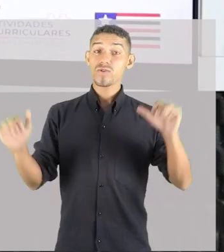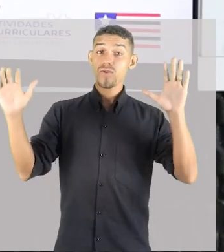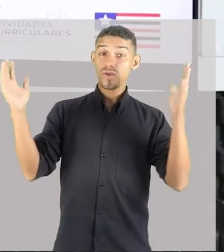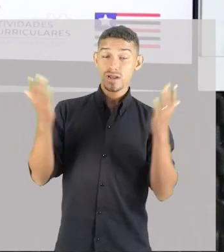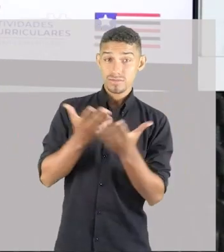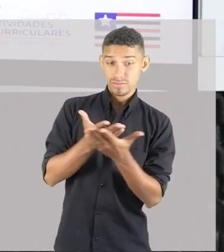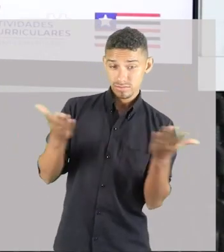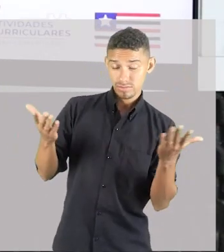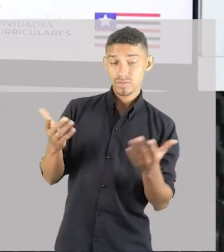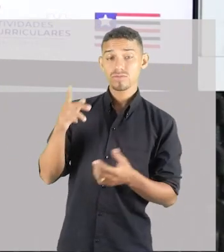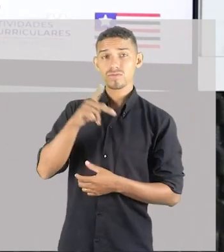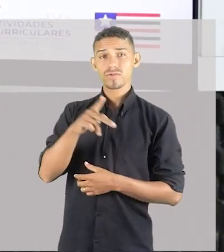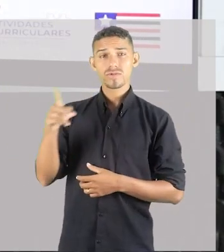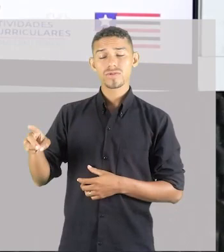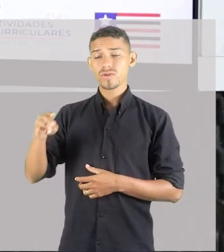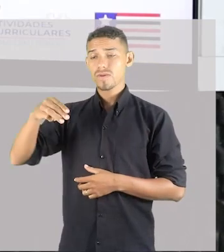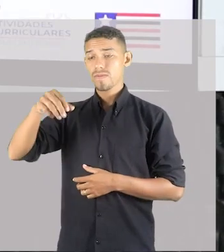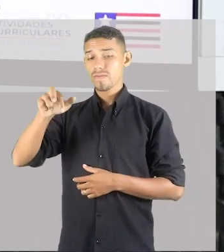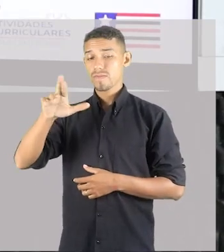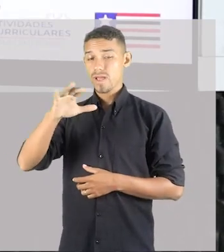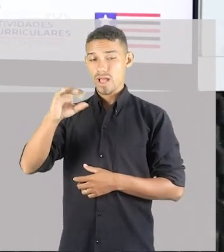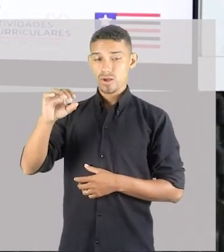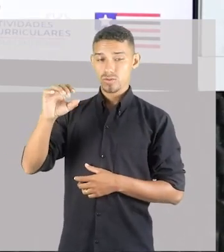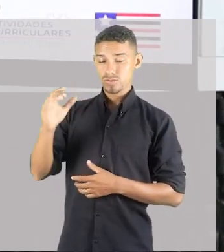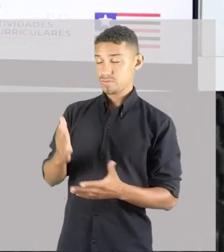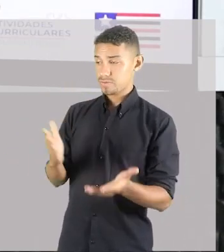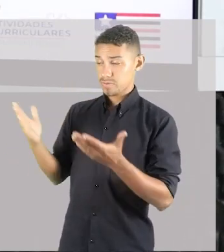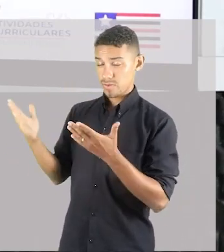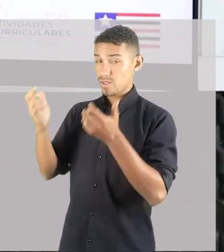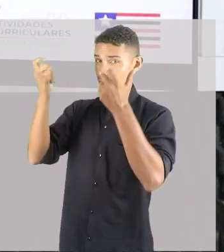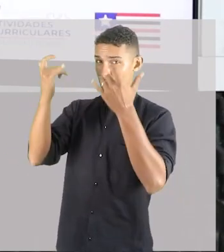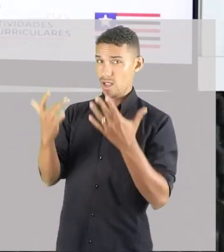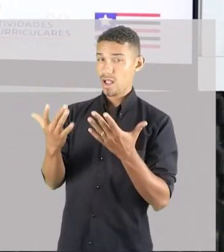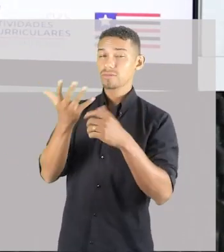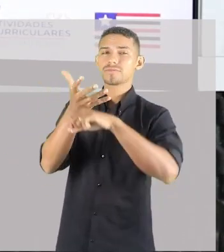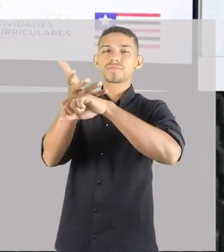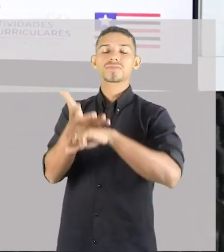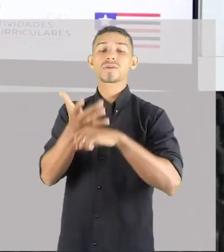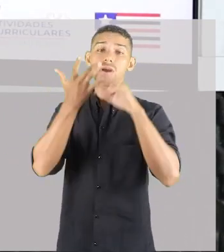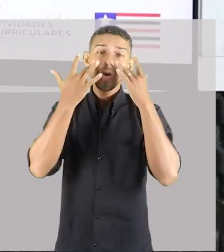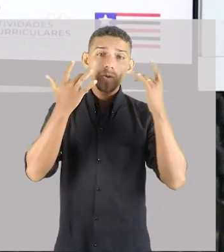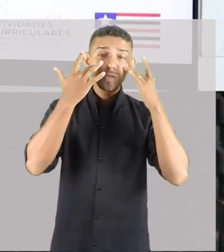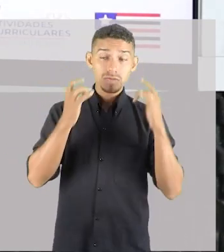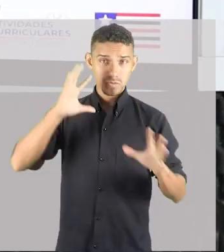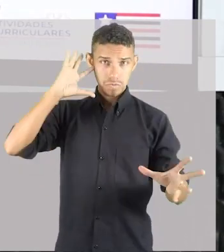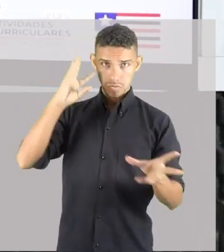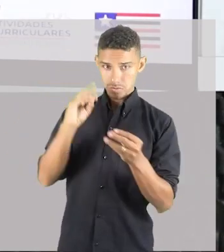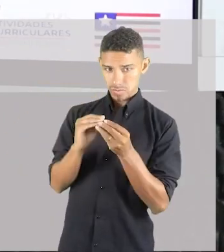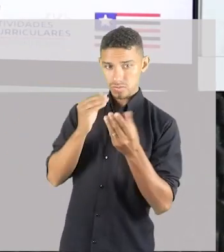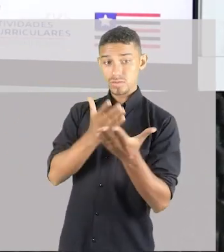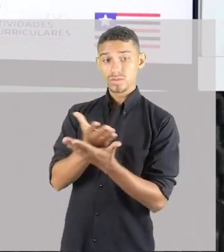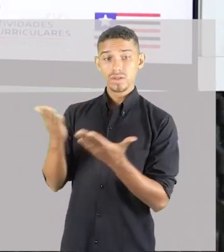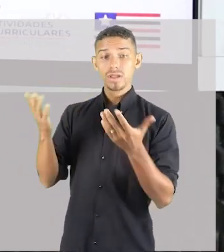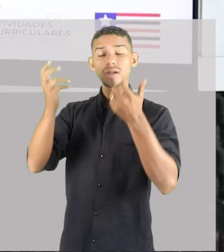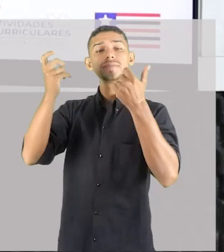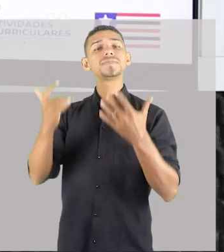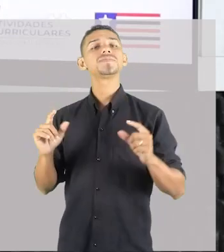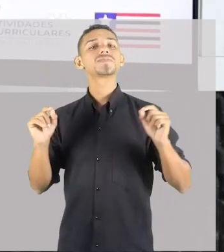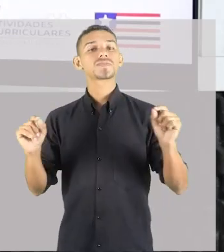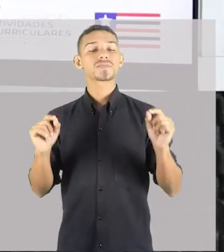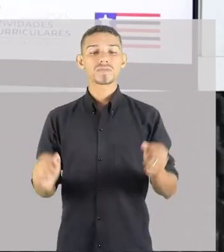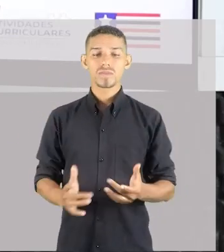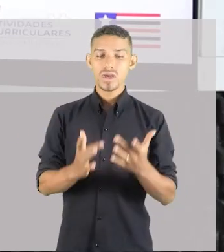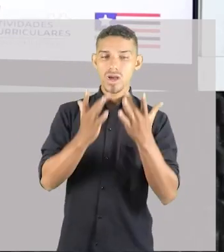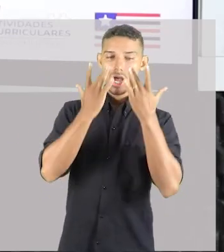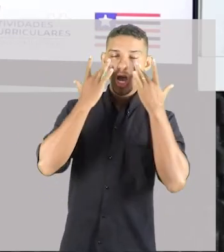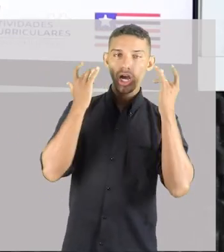Olá, gente. Professor Marcos Dominici, professor de arte. E a gente vai retomar nossas atividades curriculares complementares. Vamos falar hoje sobre